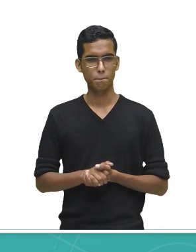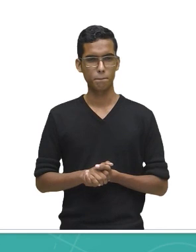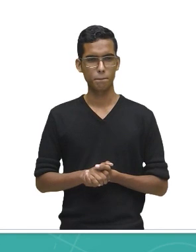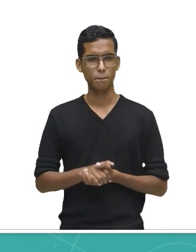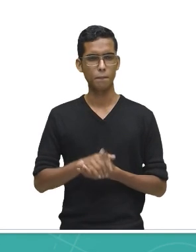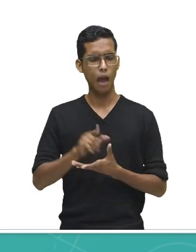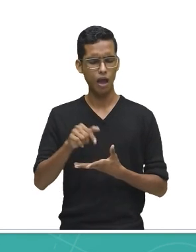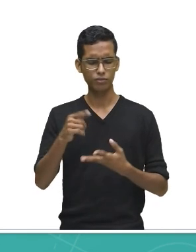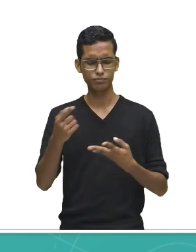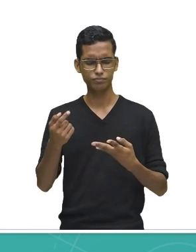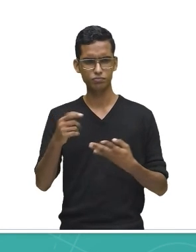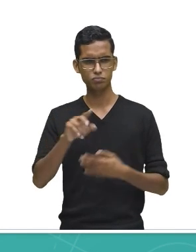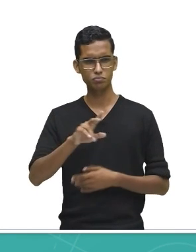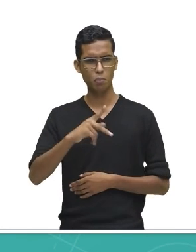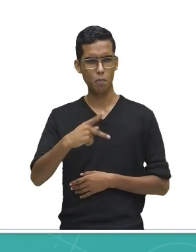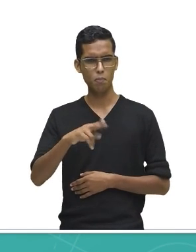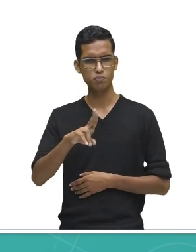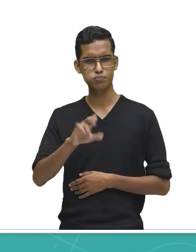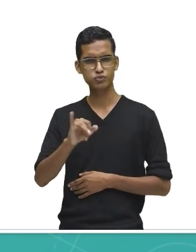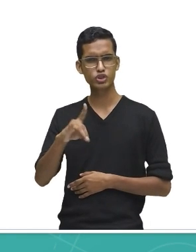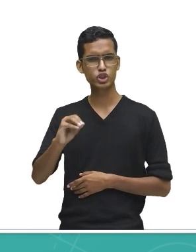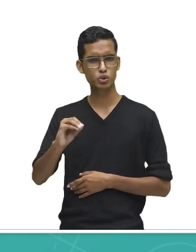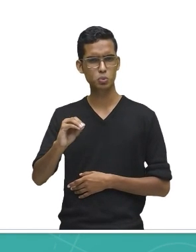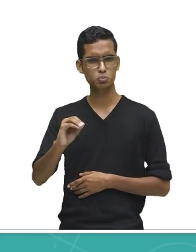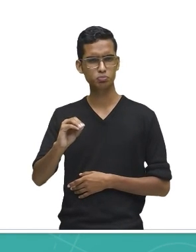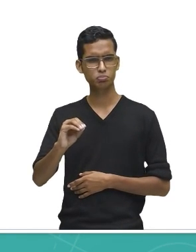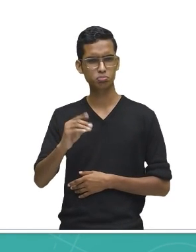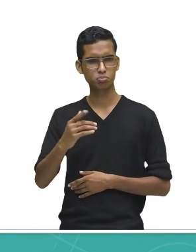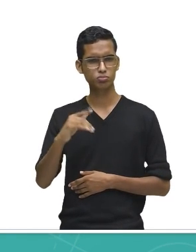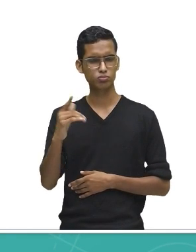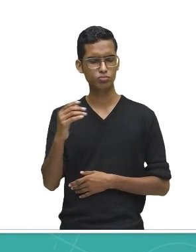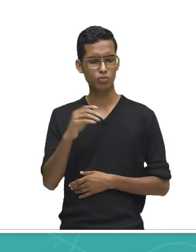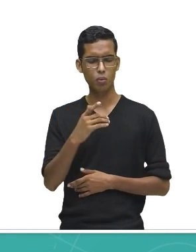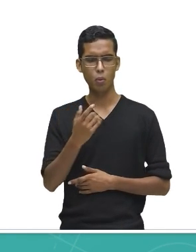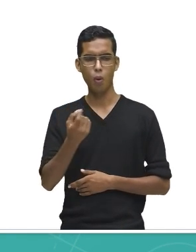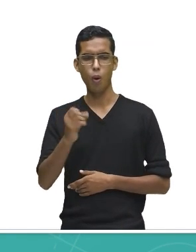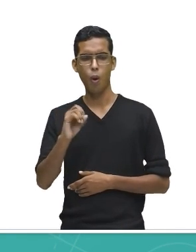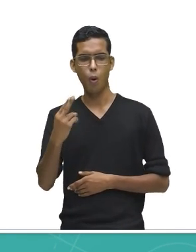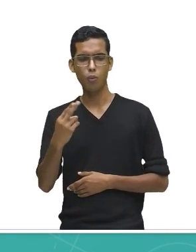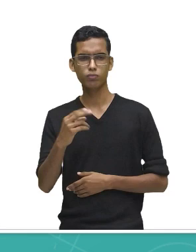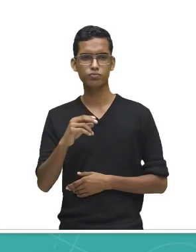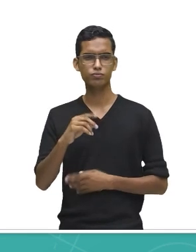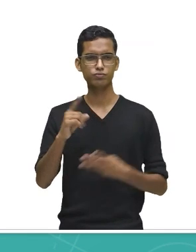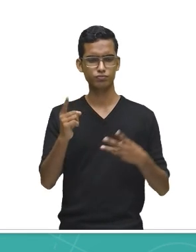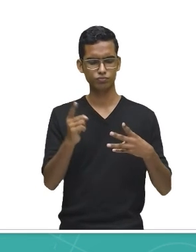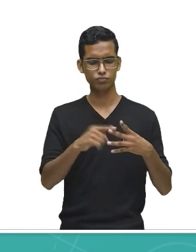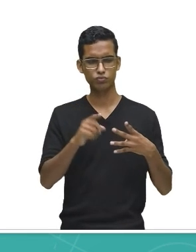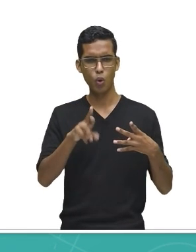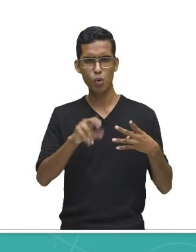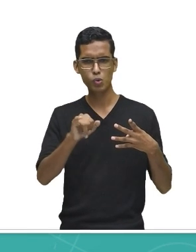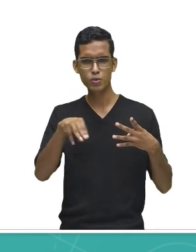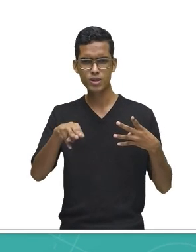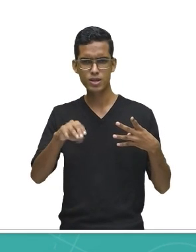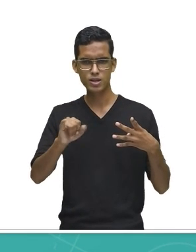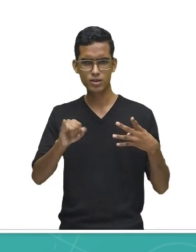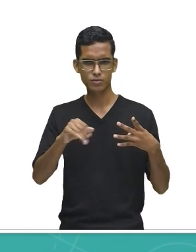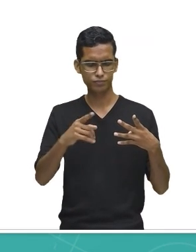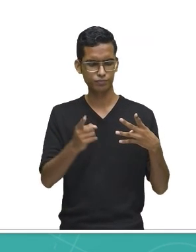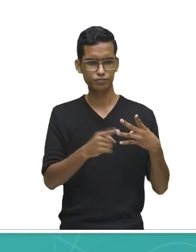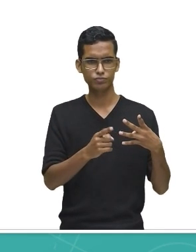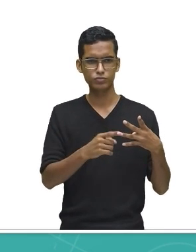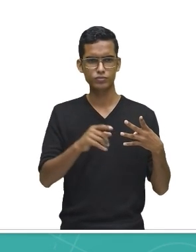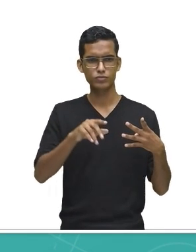pudico? Será que é ruim? Será que é rubrica? Será que é gratuito?